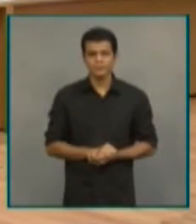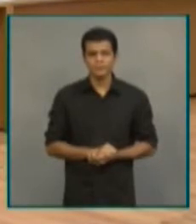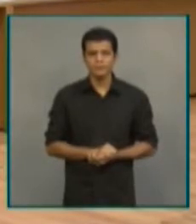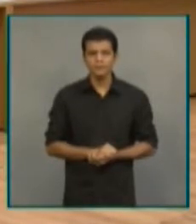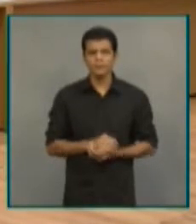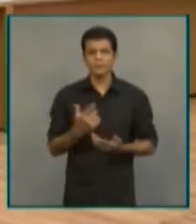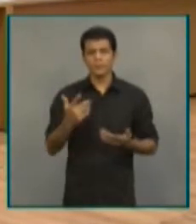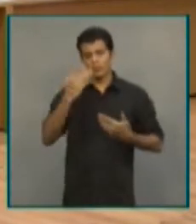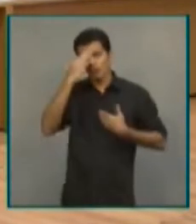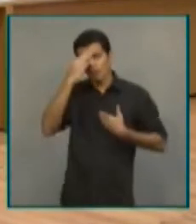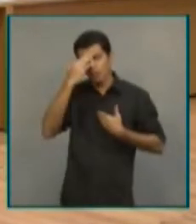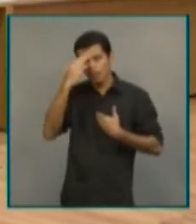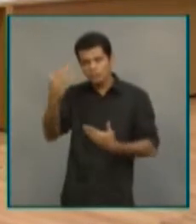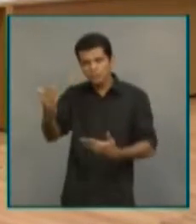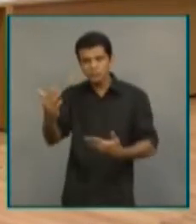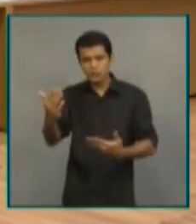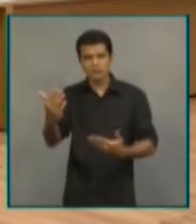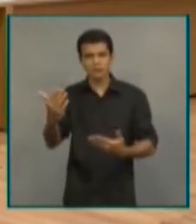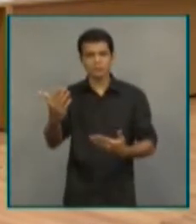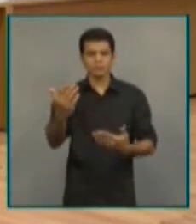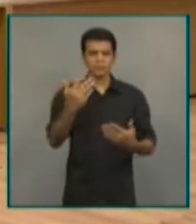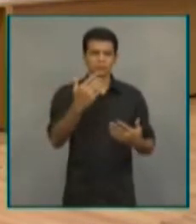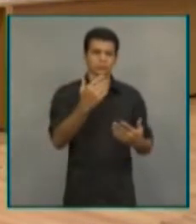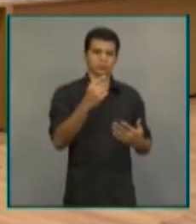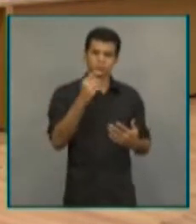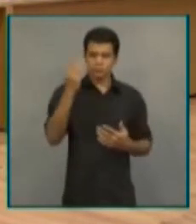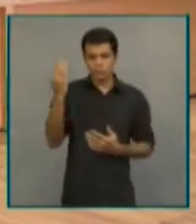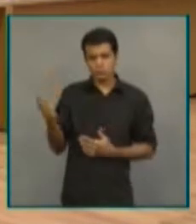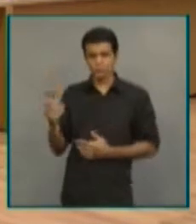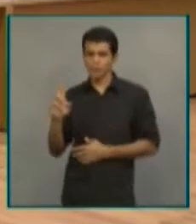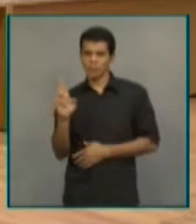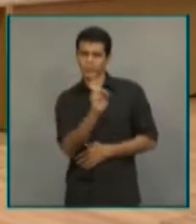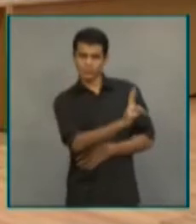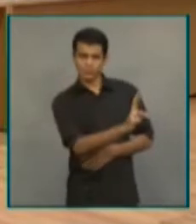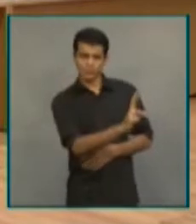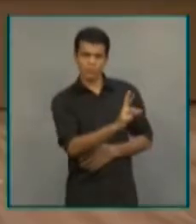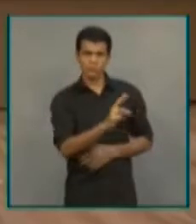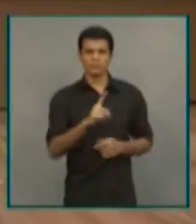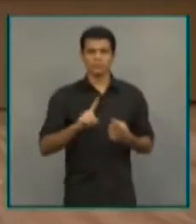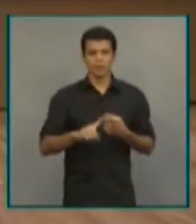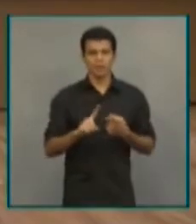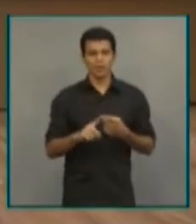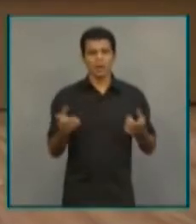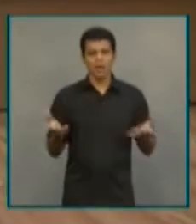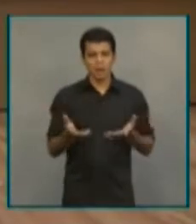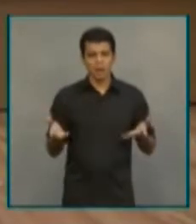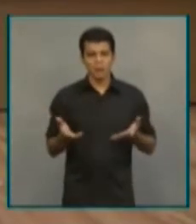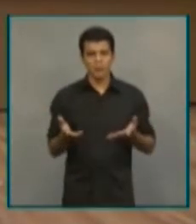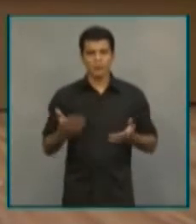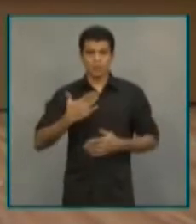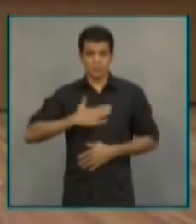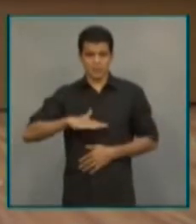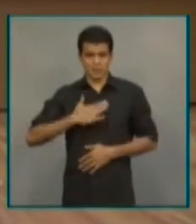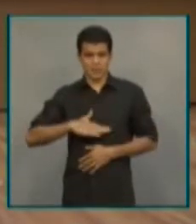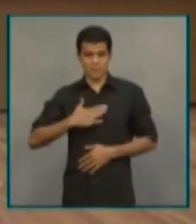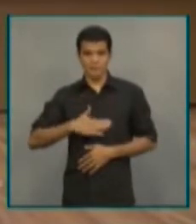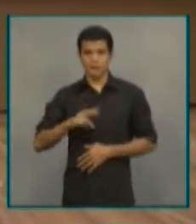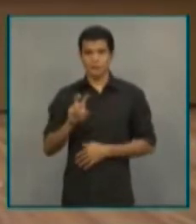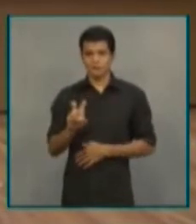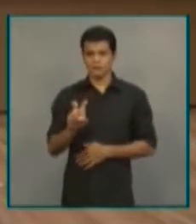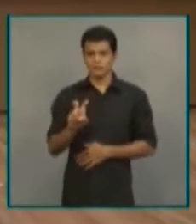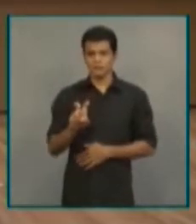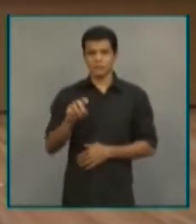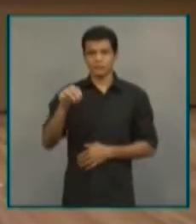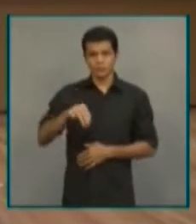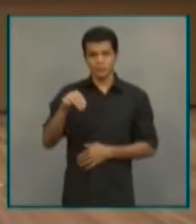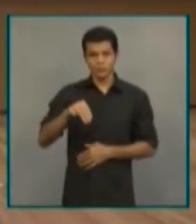Agradecemos a resposta do candidato e teremos agora um intervalo de 5 minutos para o início do